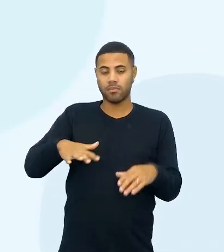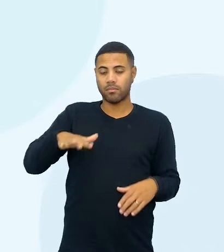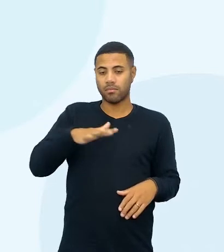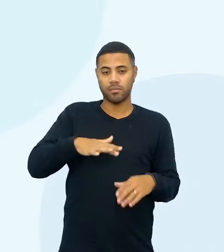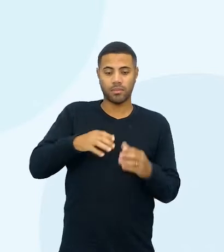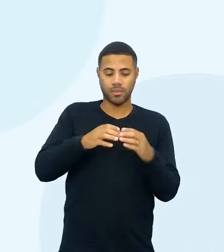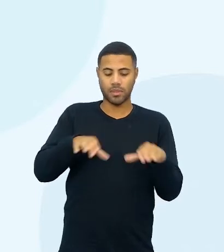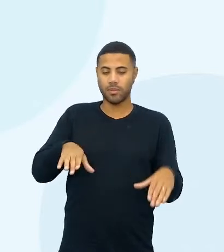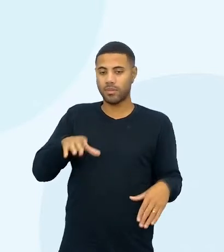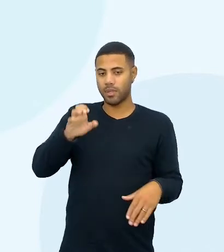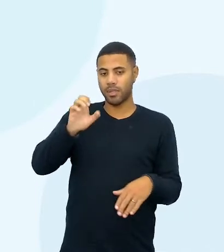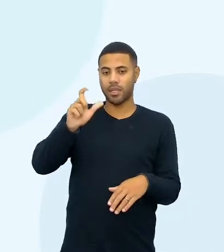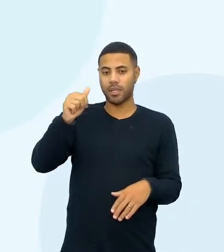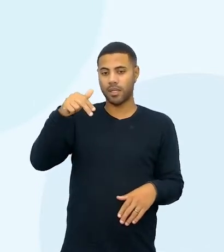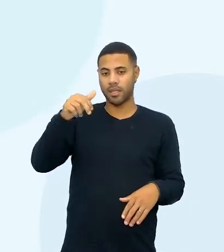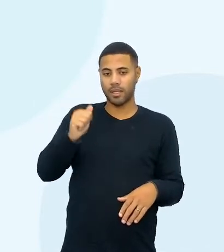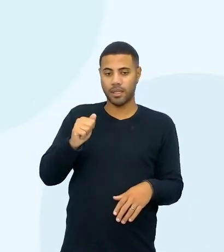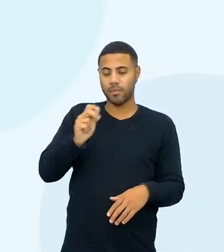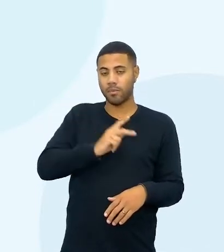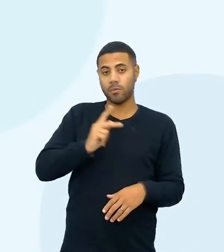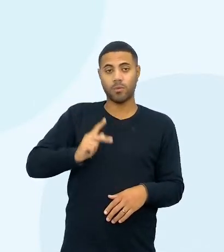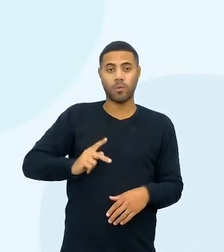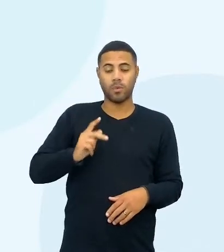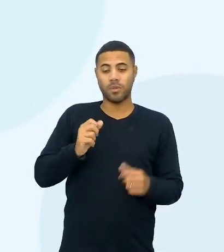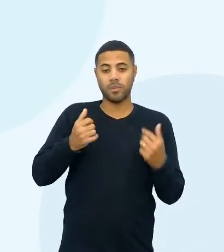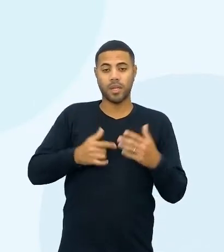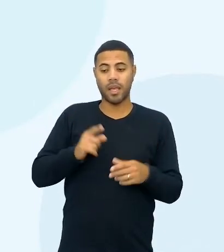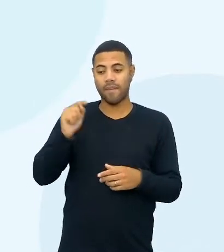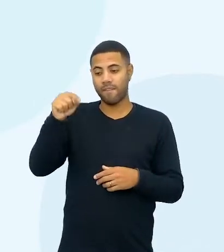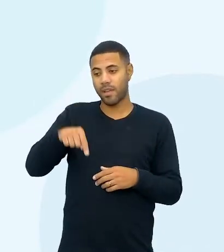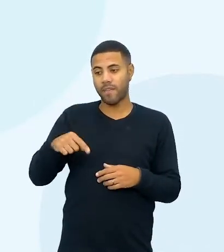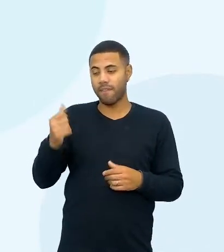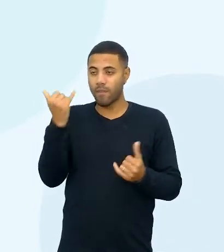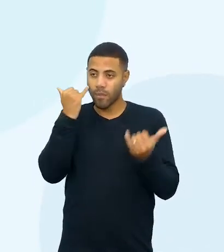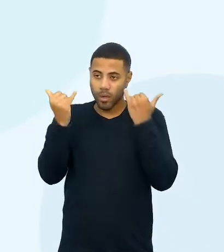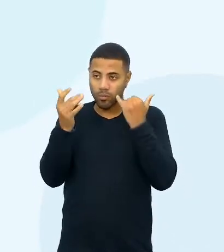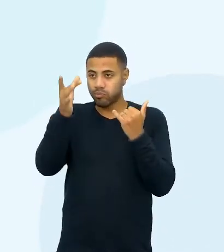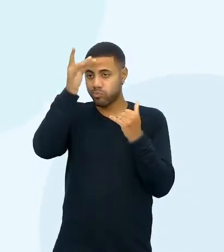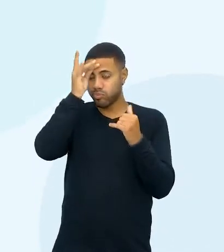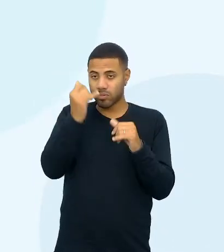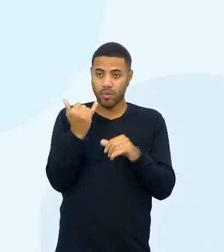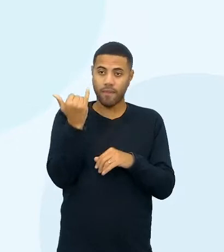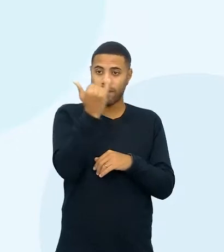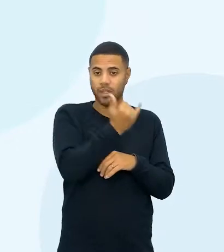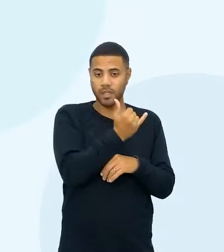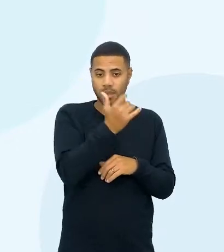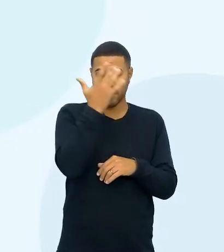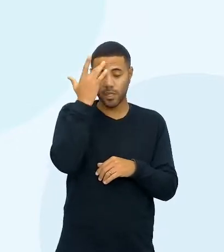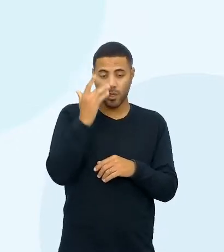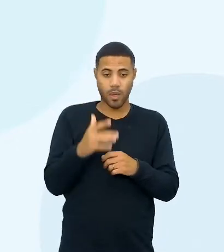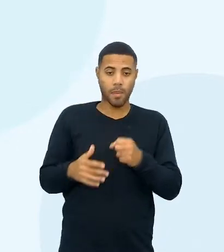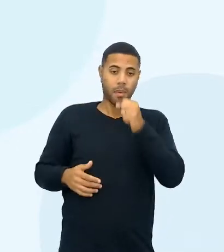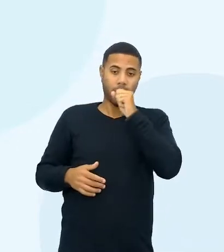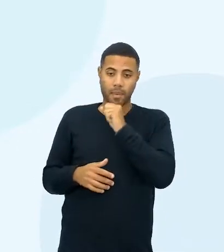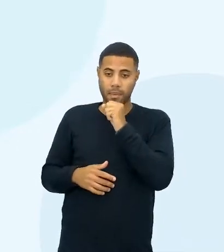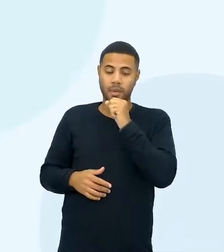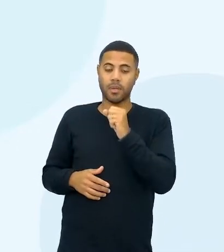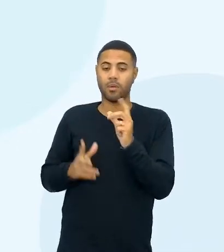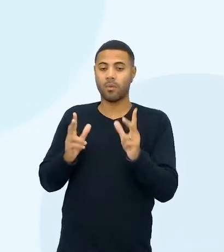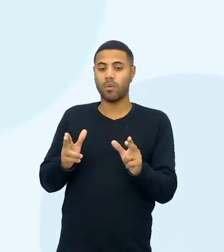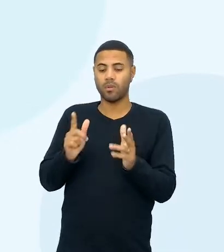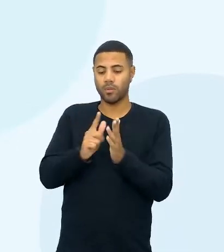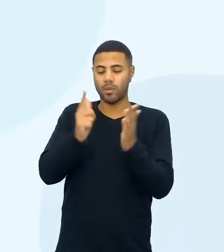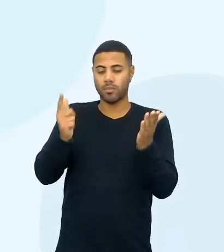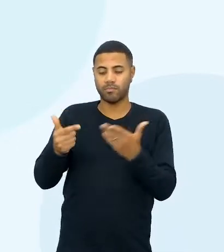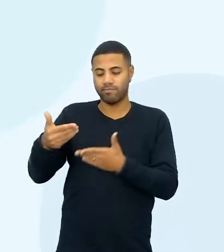Ilana, ele vai lá, ele que pega a informação, ele que traz, se a gente pensar no